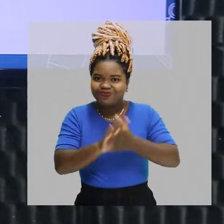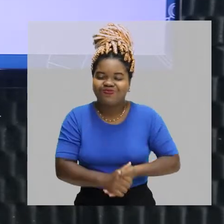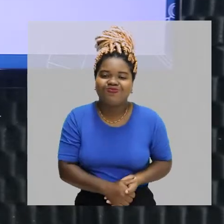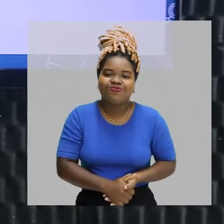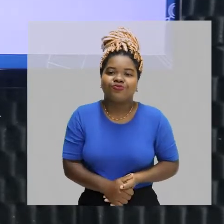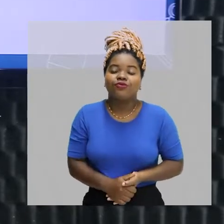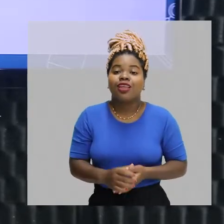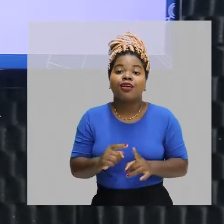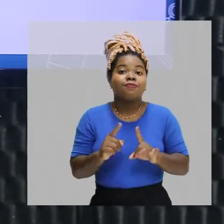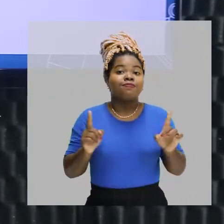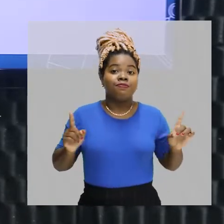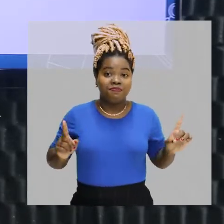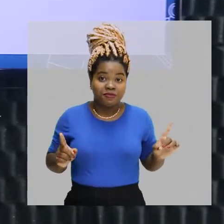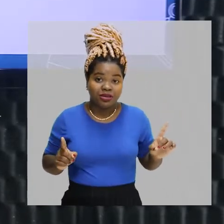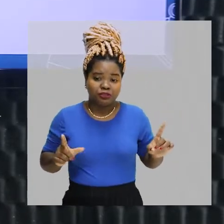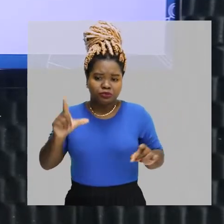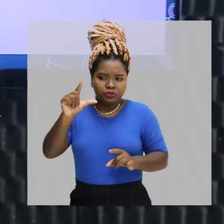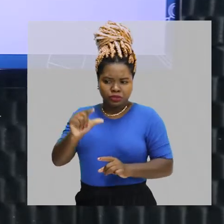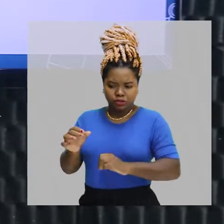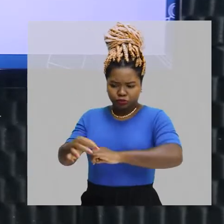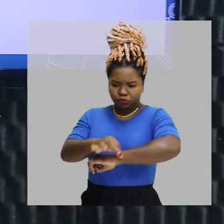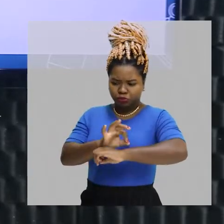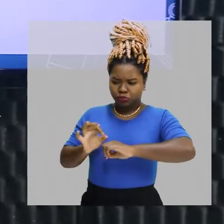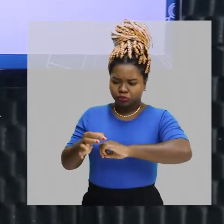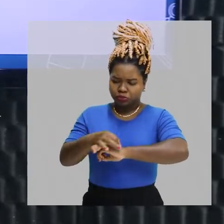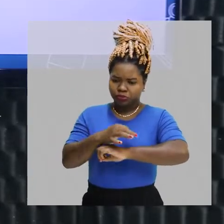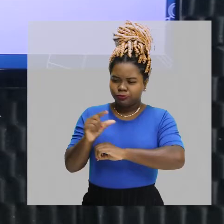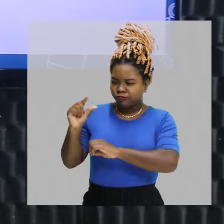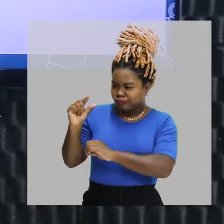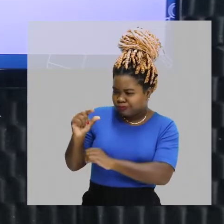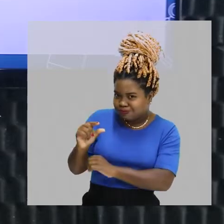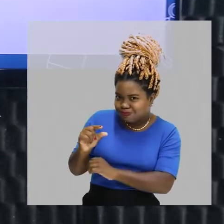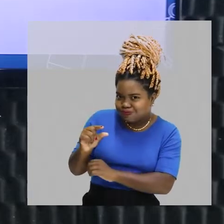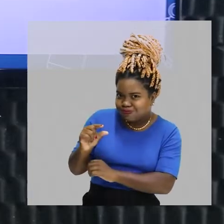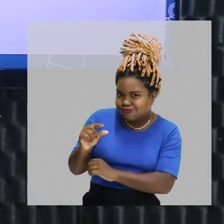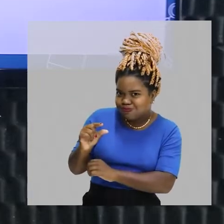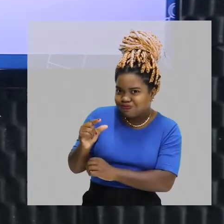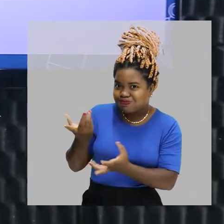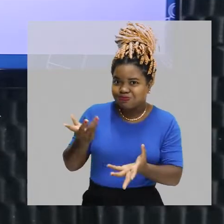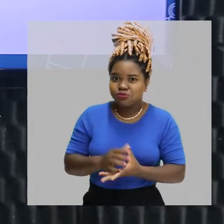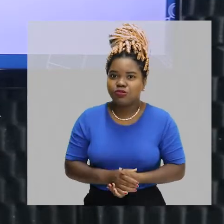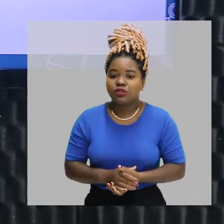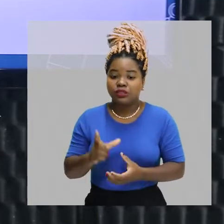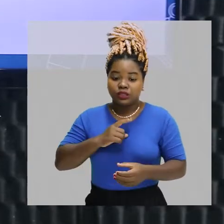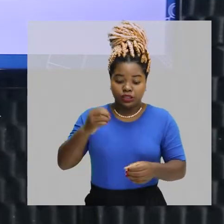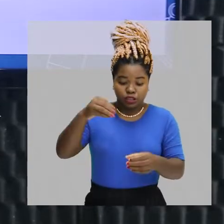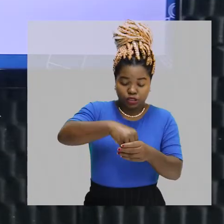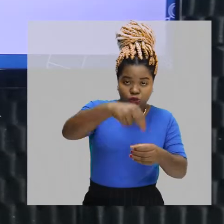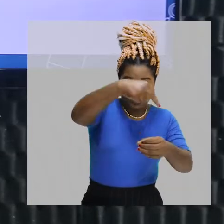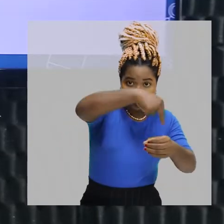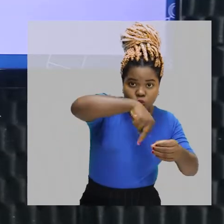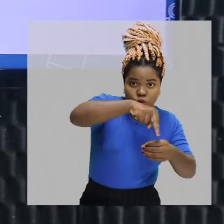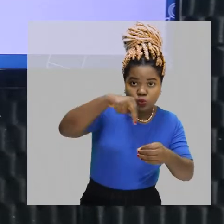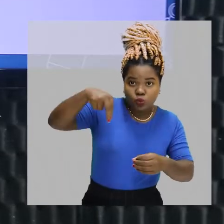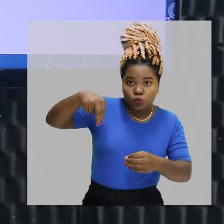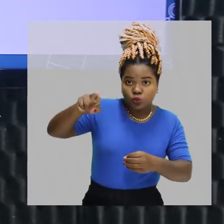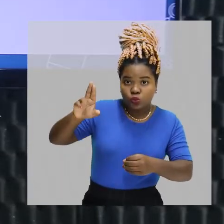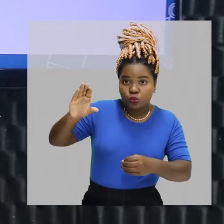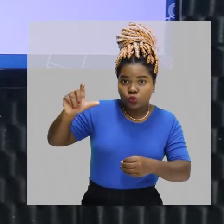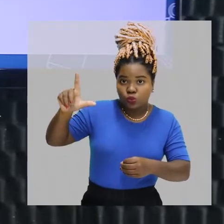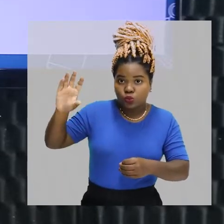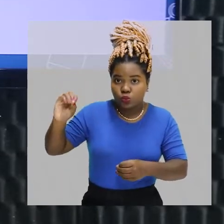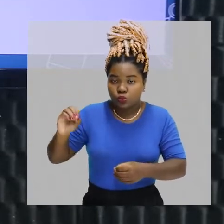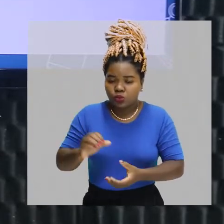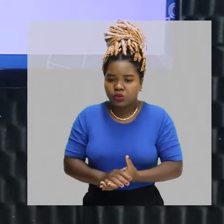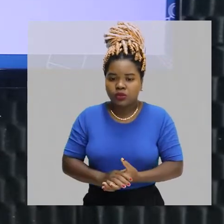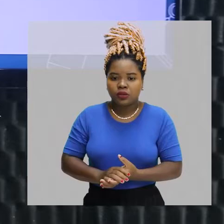seguinte, por menor que sejam essas partículas, aquelas que estão no núcleo, tá certo? Elas não são partículas